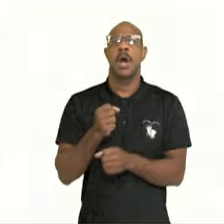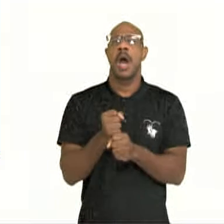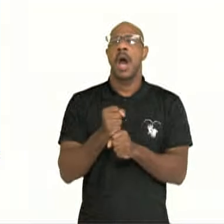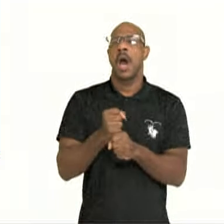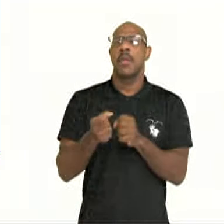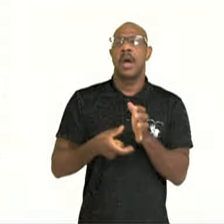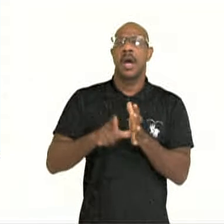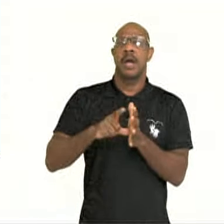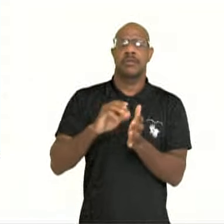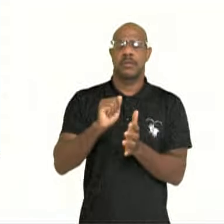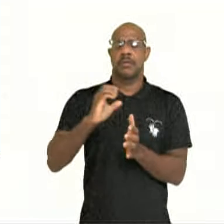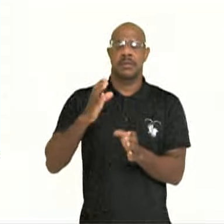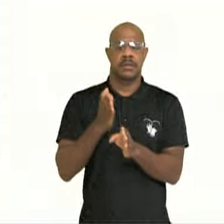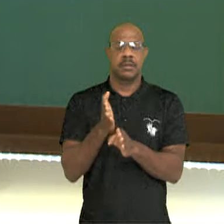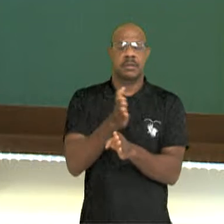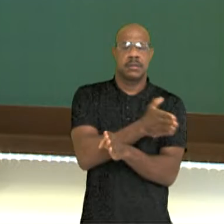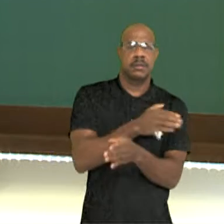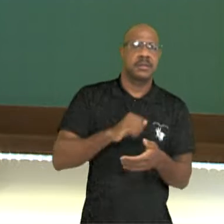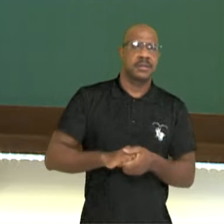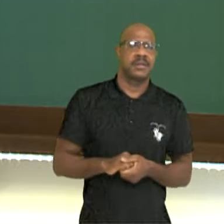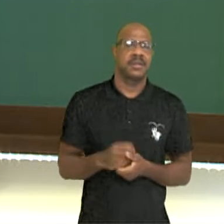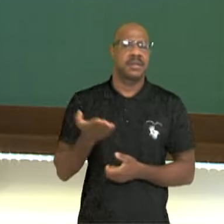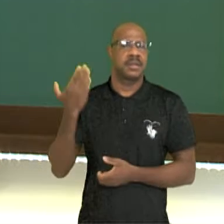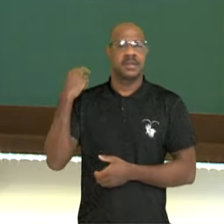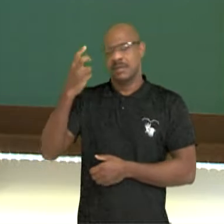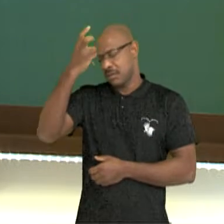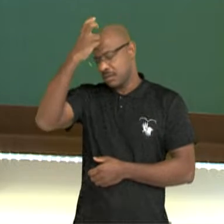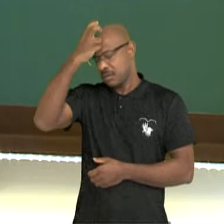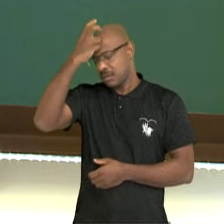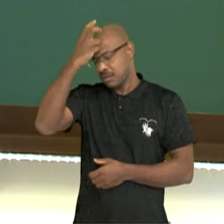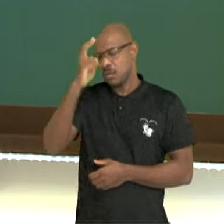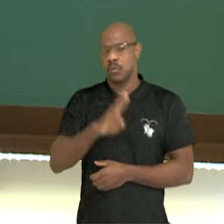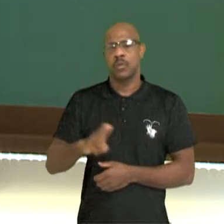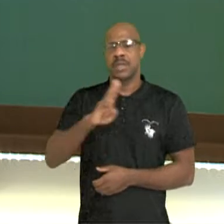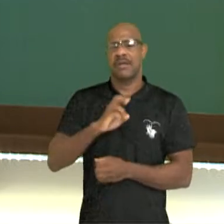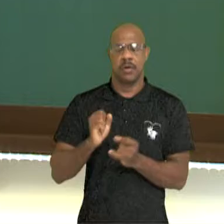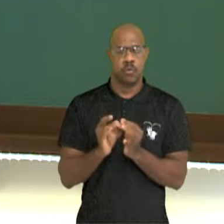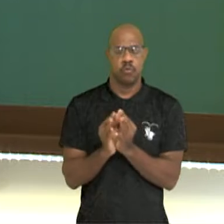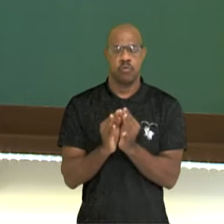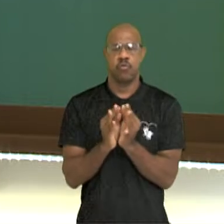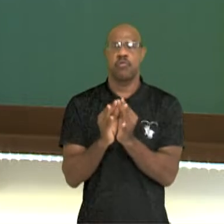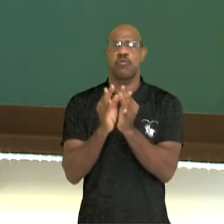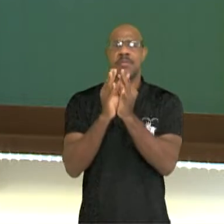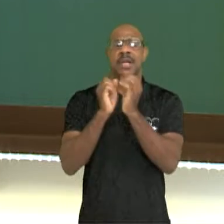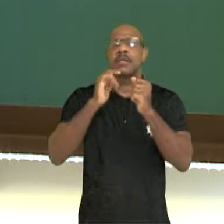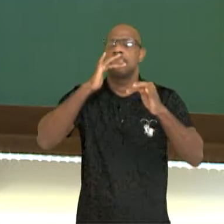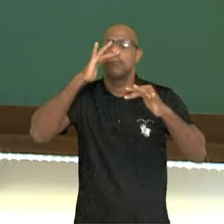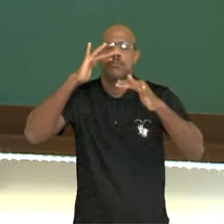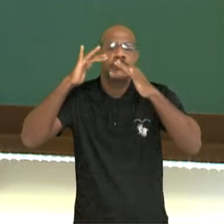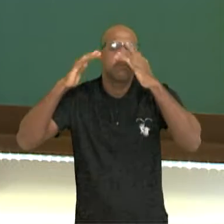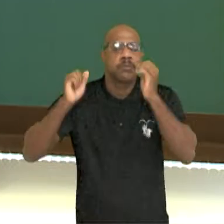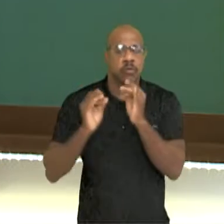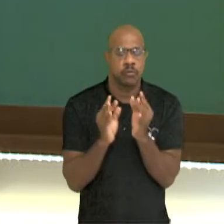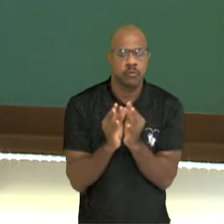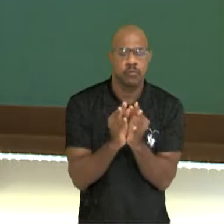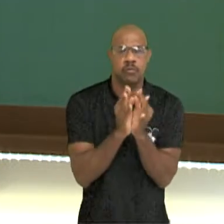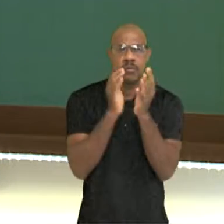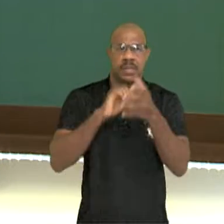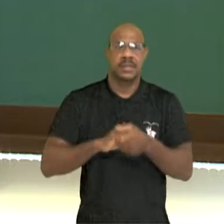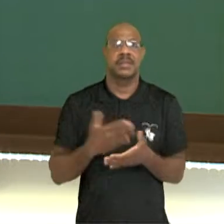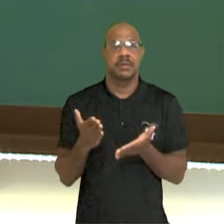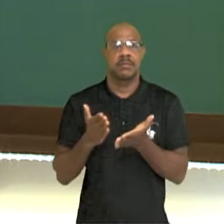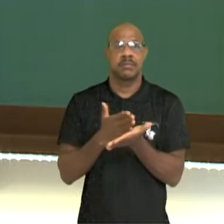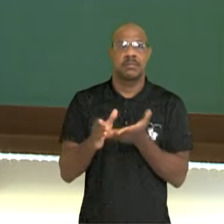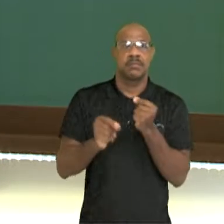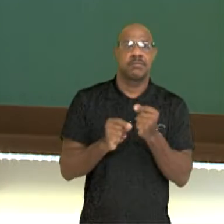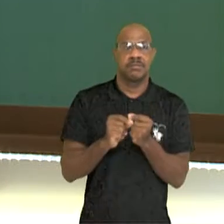os egípcios, eles usavam fumaças aromáticas durante as orações. Então, vem daí a origem da palavra.